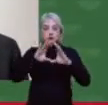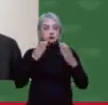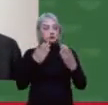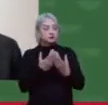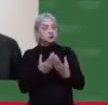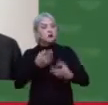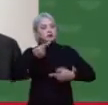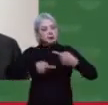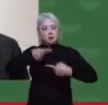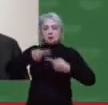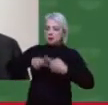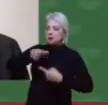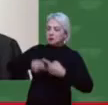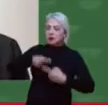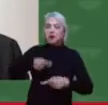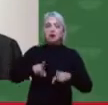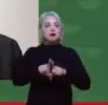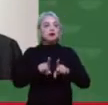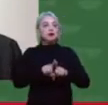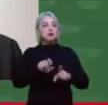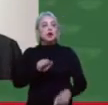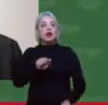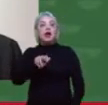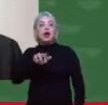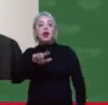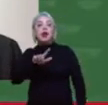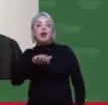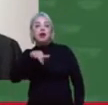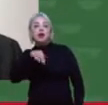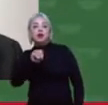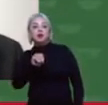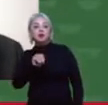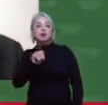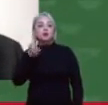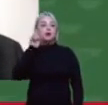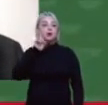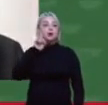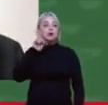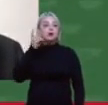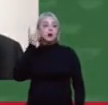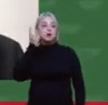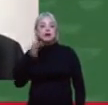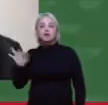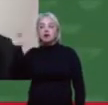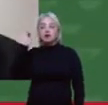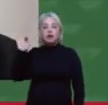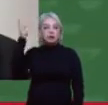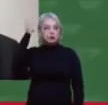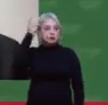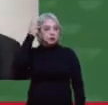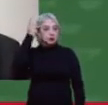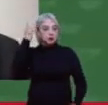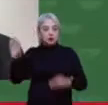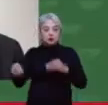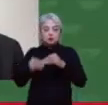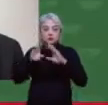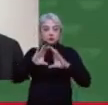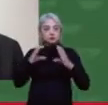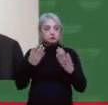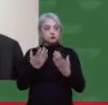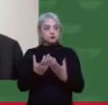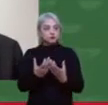fazendo esse debate, e Arlino Quinaglia, deputado por São Paulo, que além de integrar as comissões desse